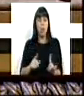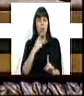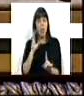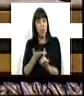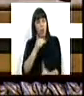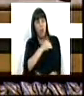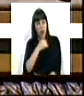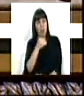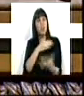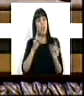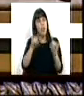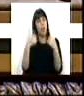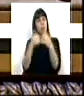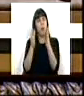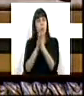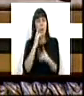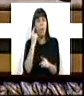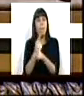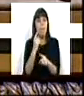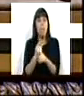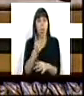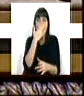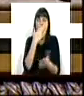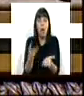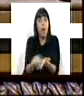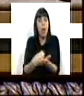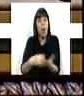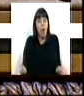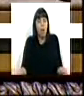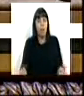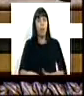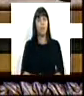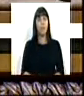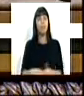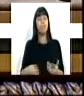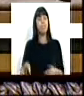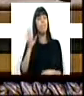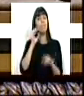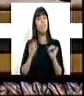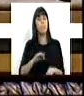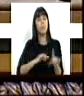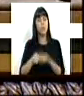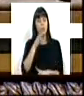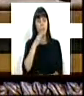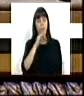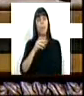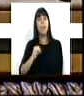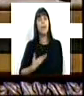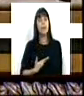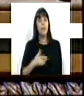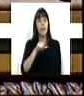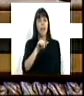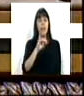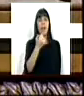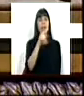tanto castigo e depois tudo ficar na mesma, como se nada se tivesse passado. Ouvimos aqui o Sr. Deputado do PSD,